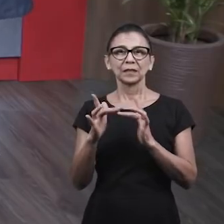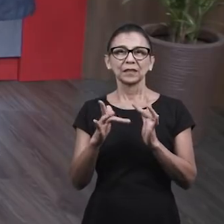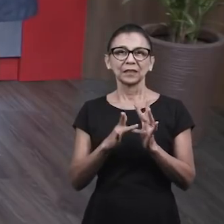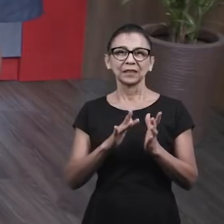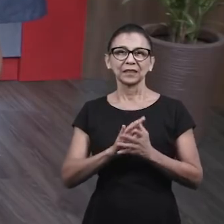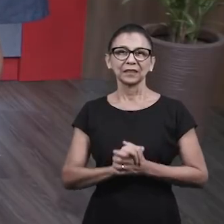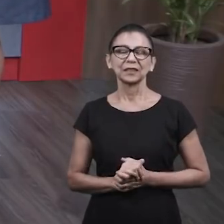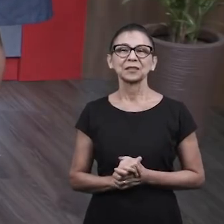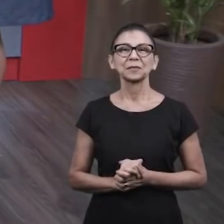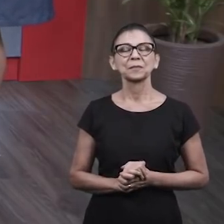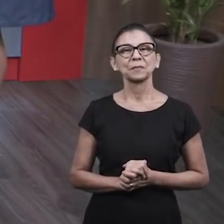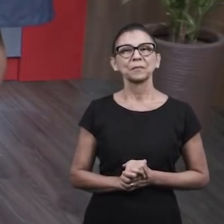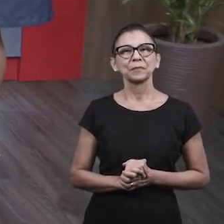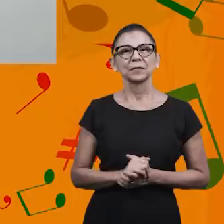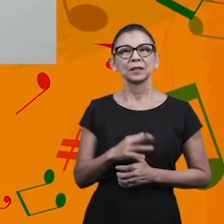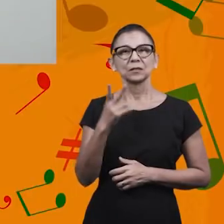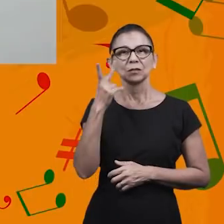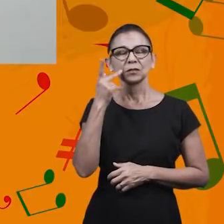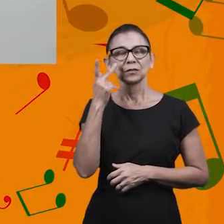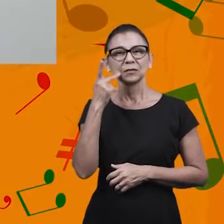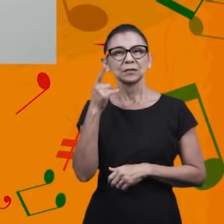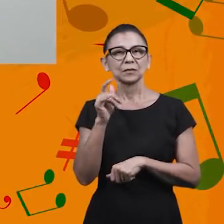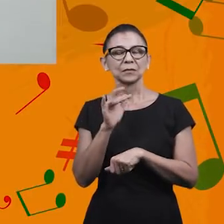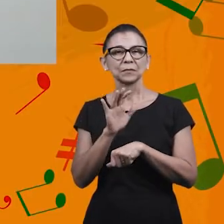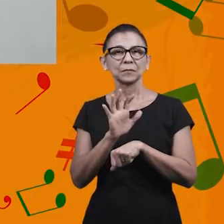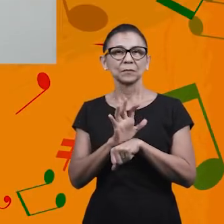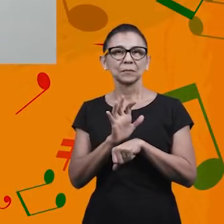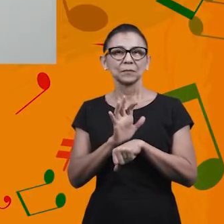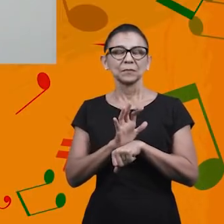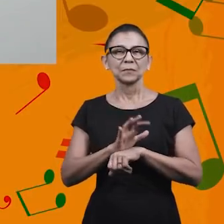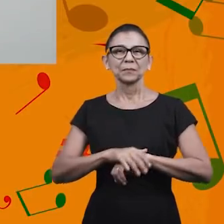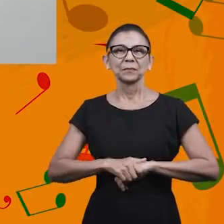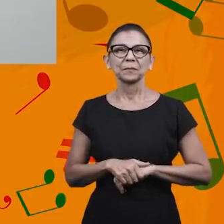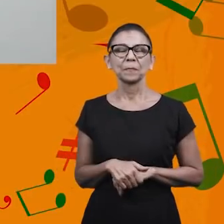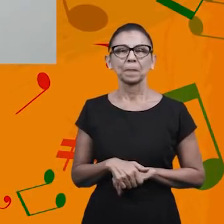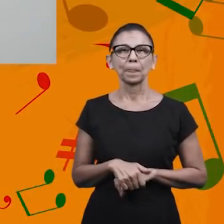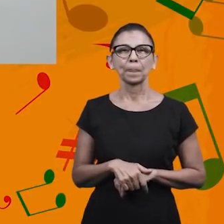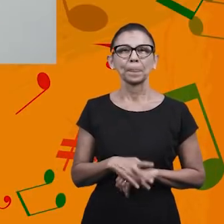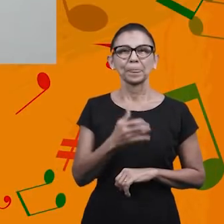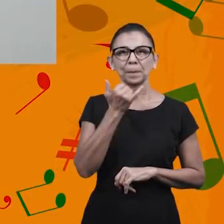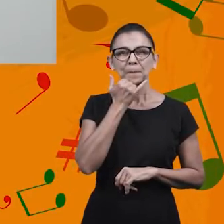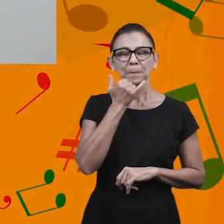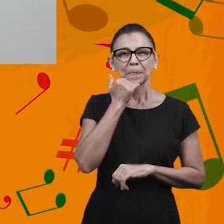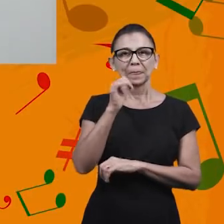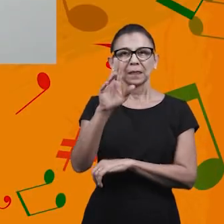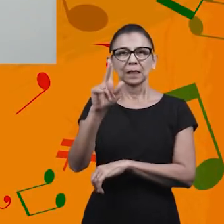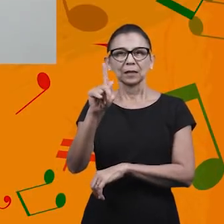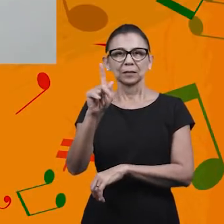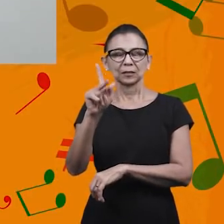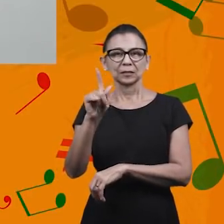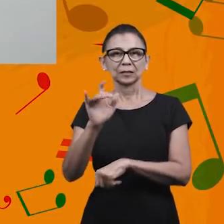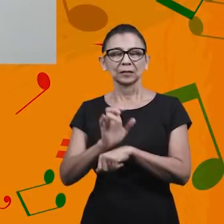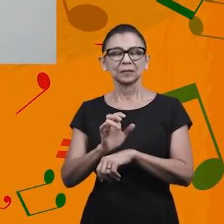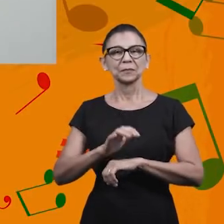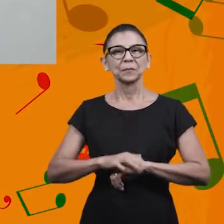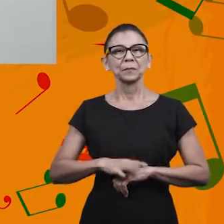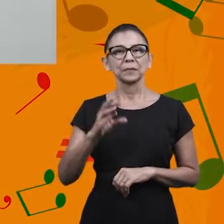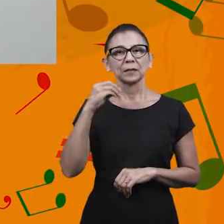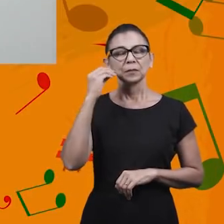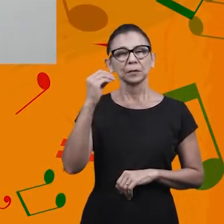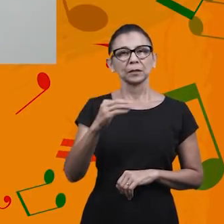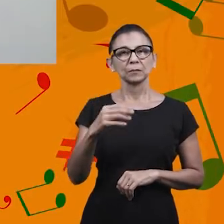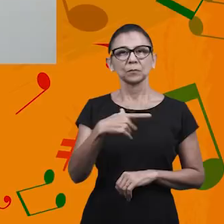operação maravilhosa do Espírito Santo, estamos colhendo muitos frutos, resultados